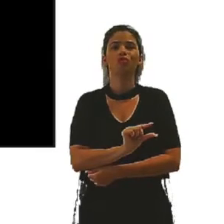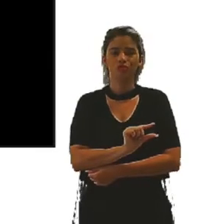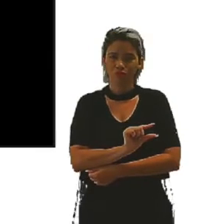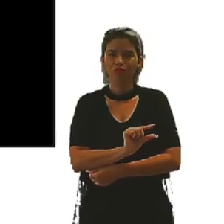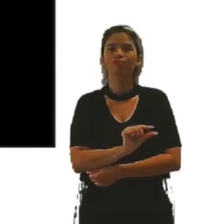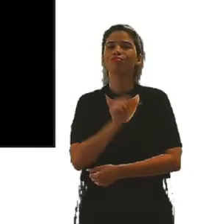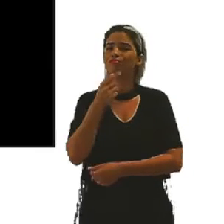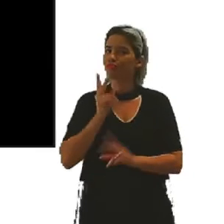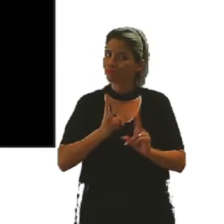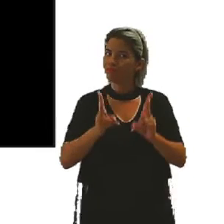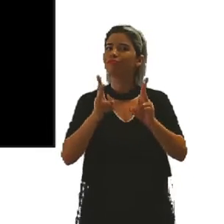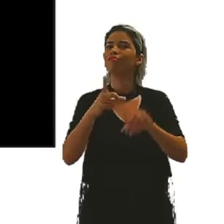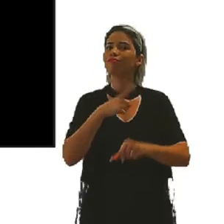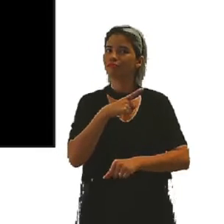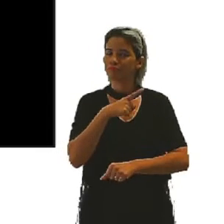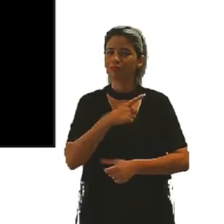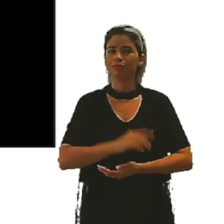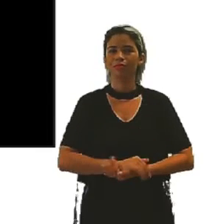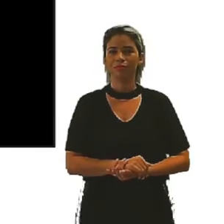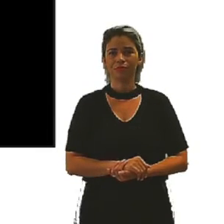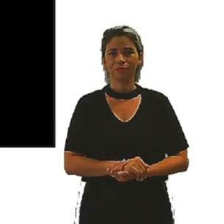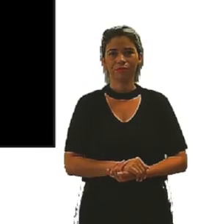né?